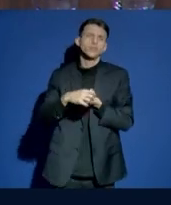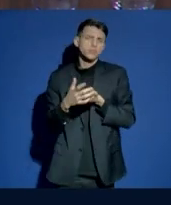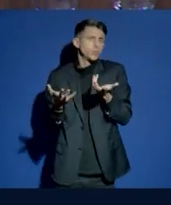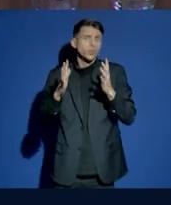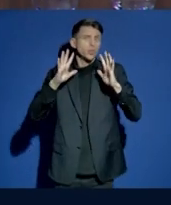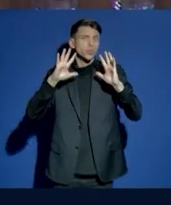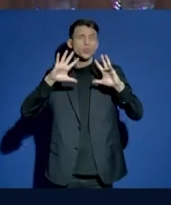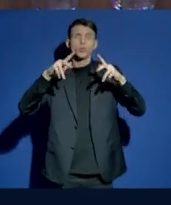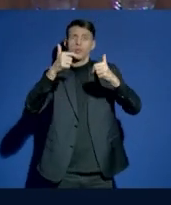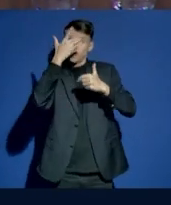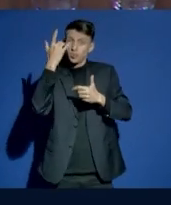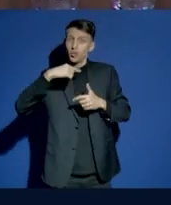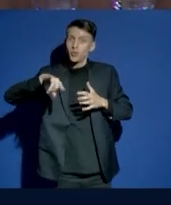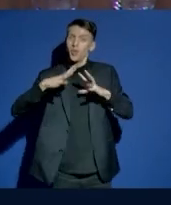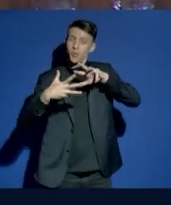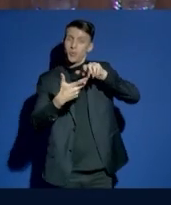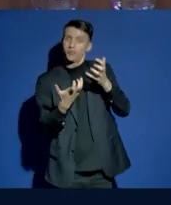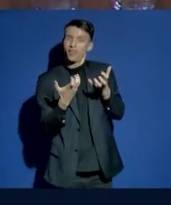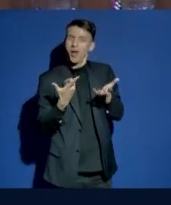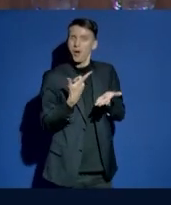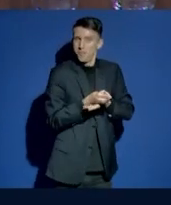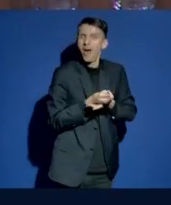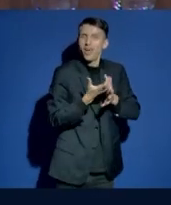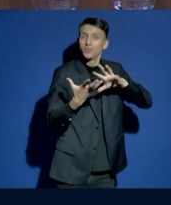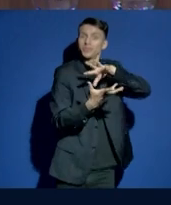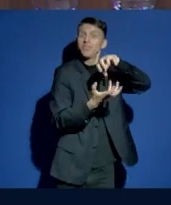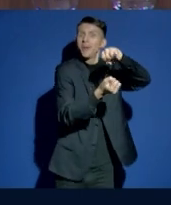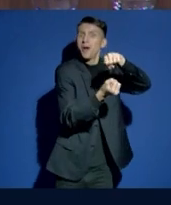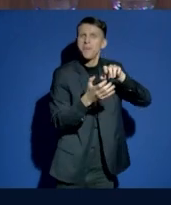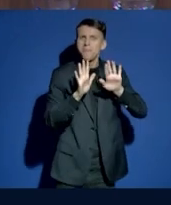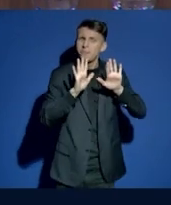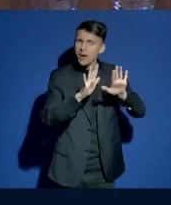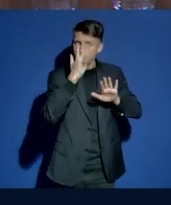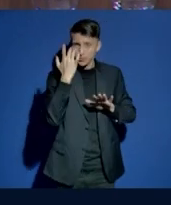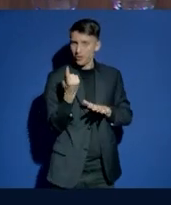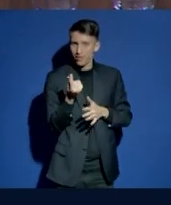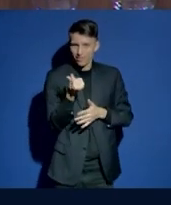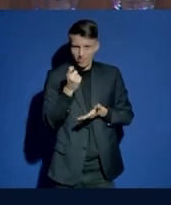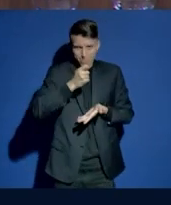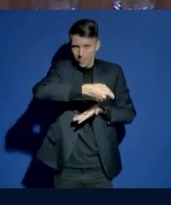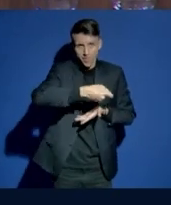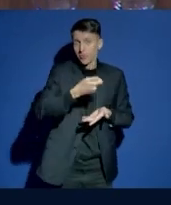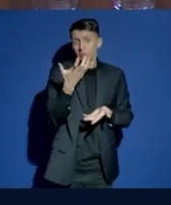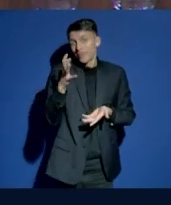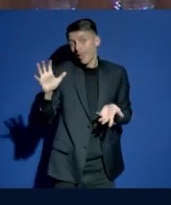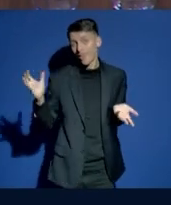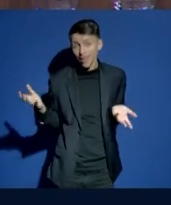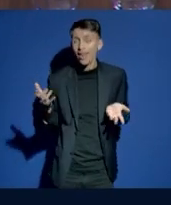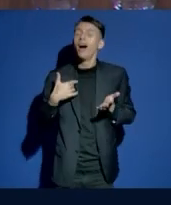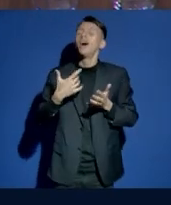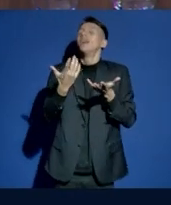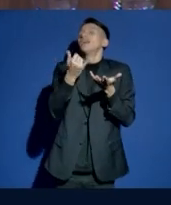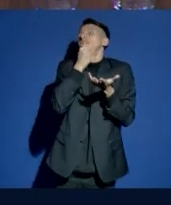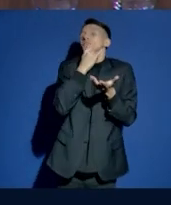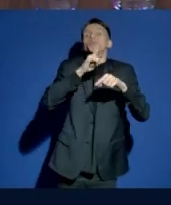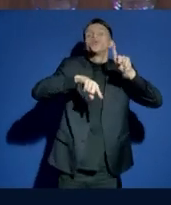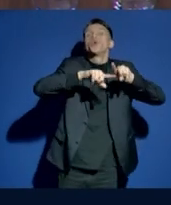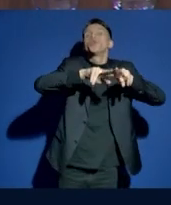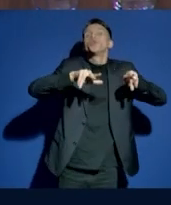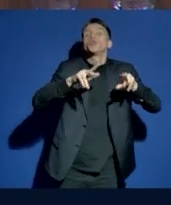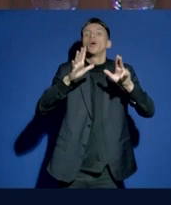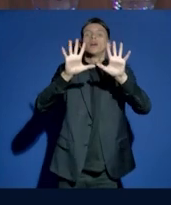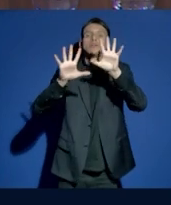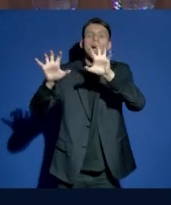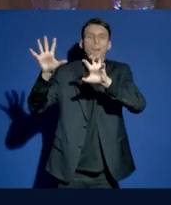Todo mundo quer comprar no mundo inteiro, mas ninguém quer pagar mais caro para produtos sustentáveis. Se você disser, eu vou fazer um produto de baixo carbono, não